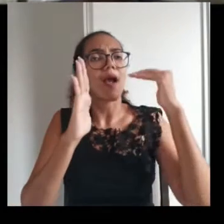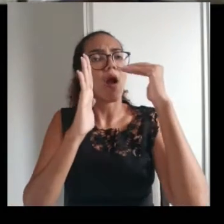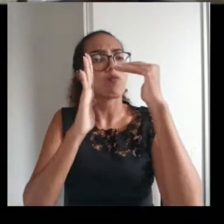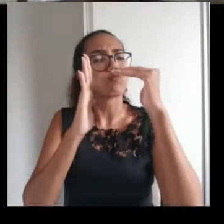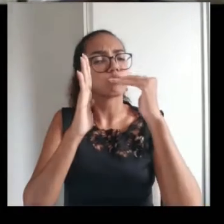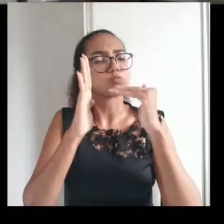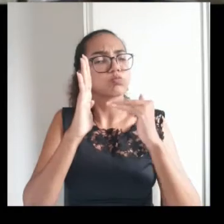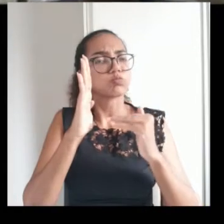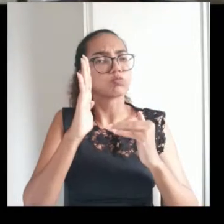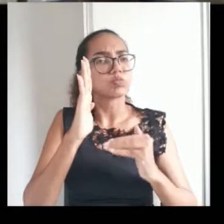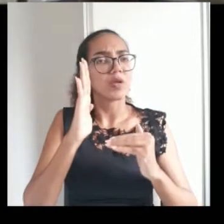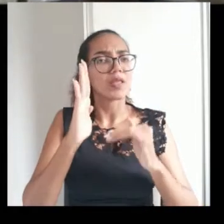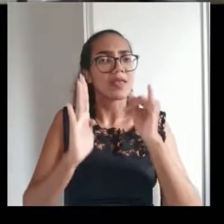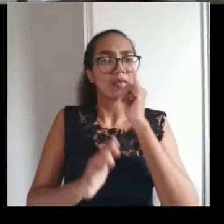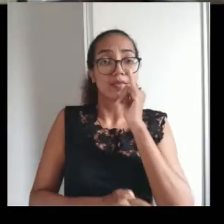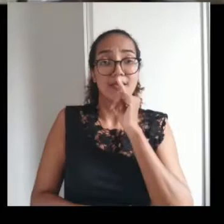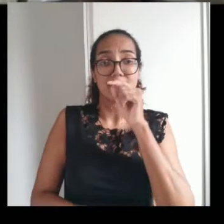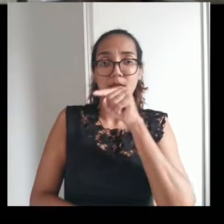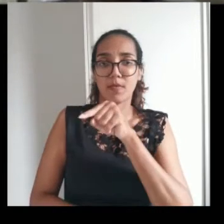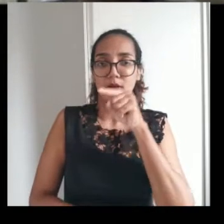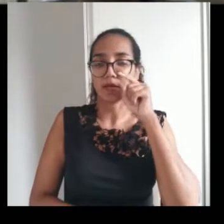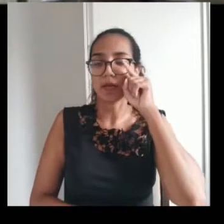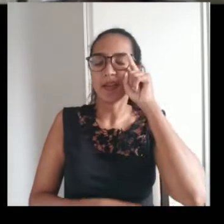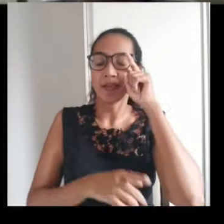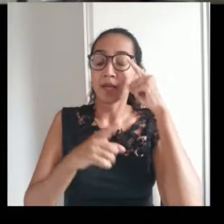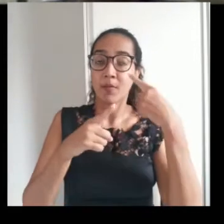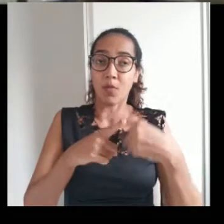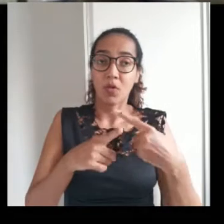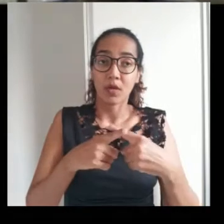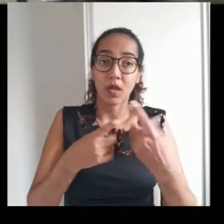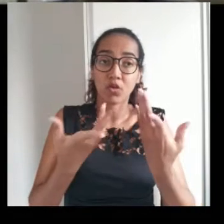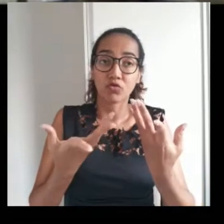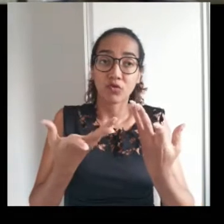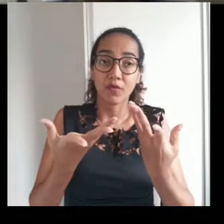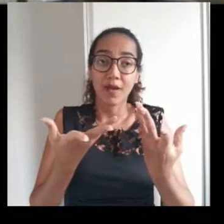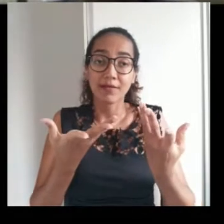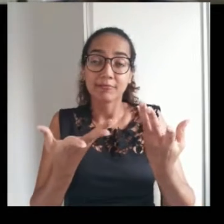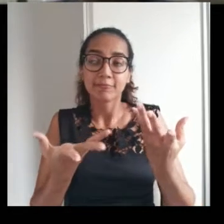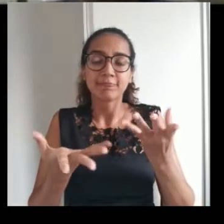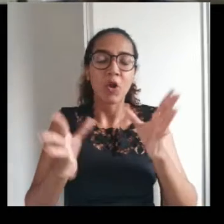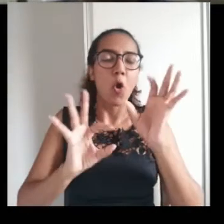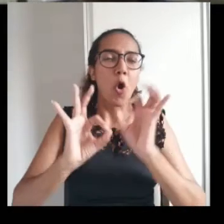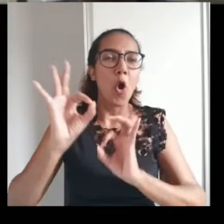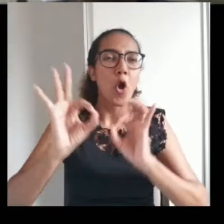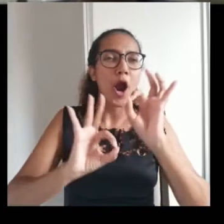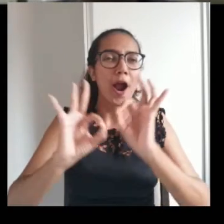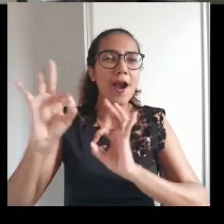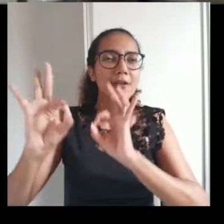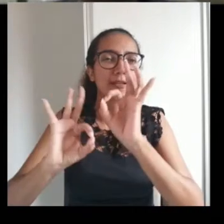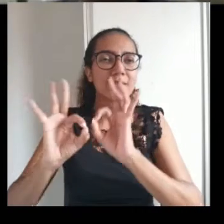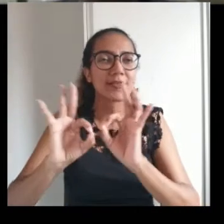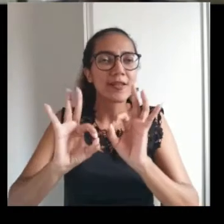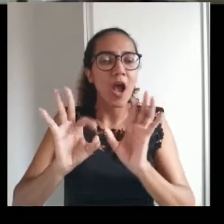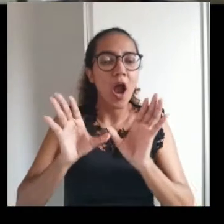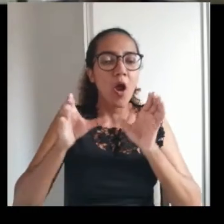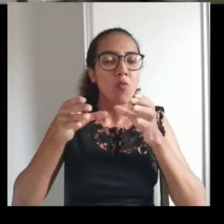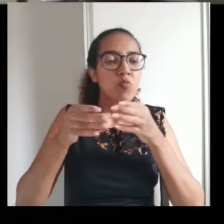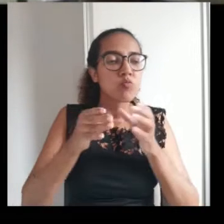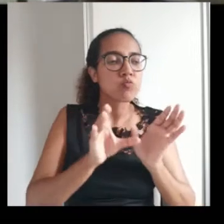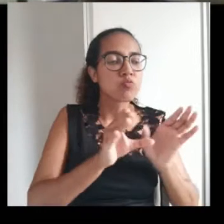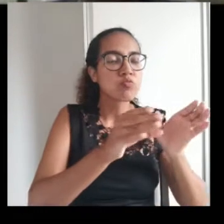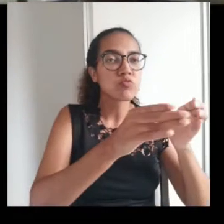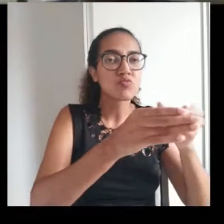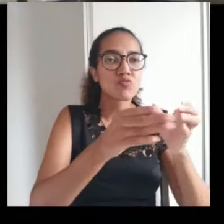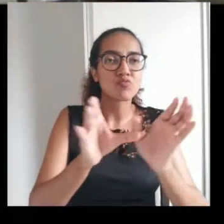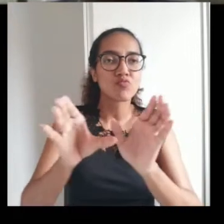específico. Por quê? Porque a gente vai, de certa forma, estabelecer um conjunto de responsabilidades. Em